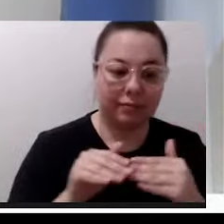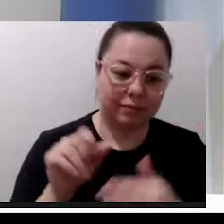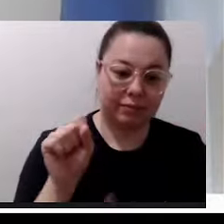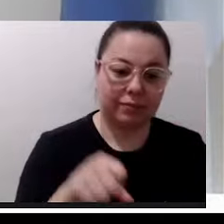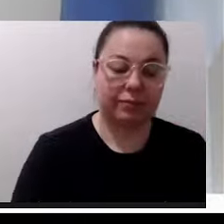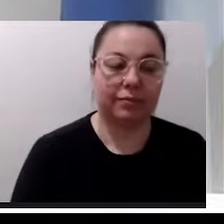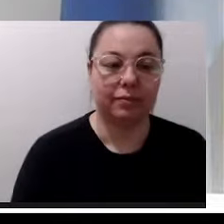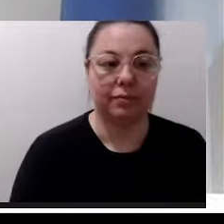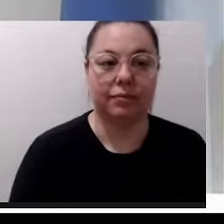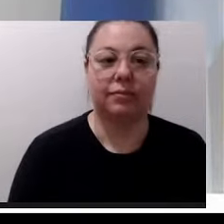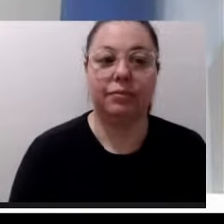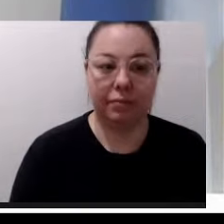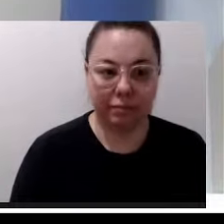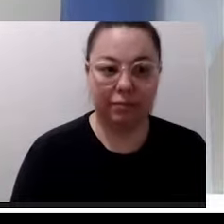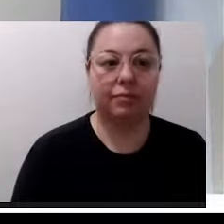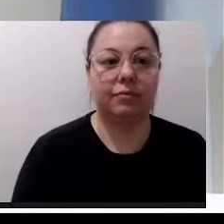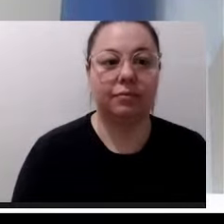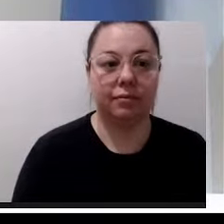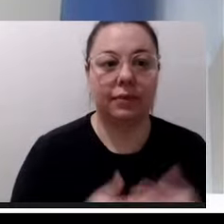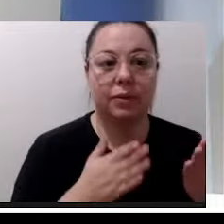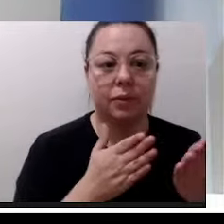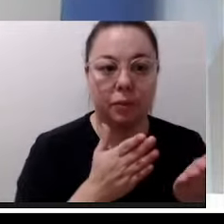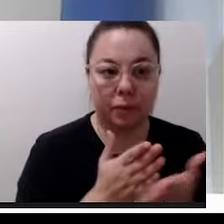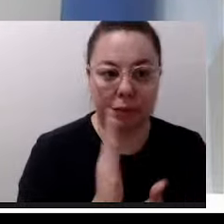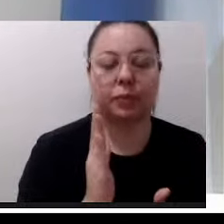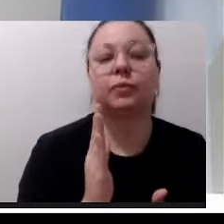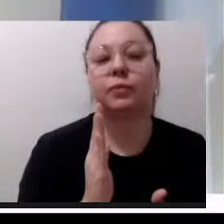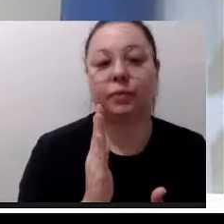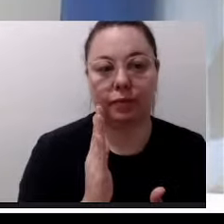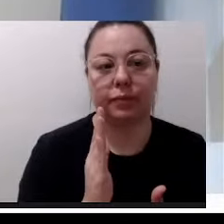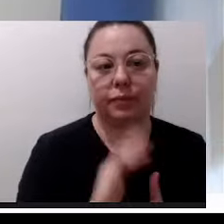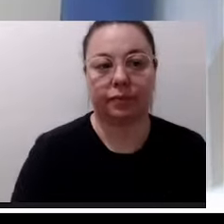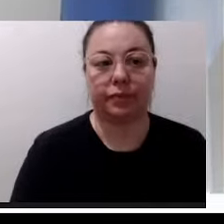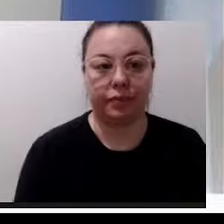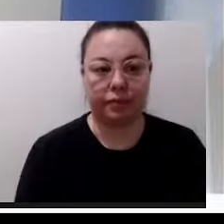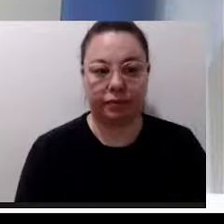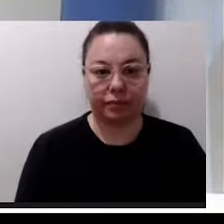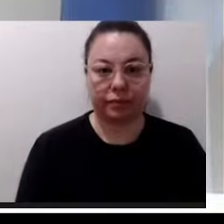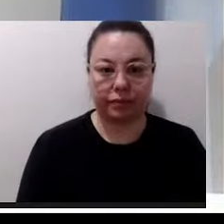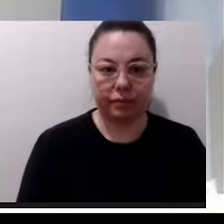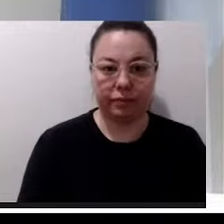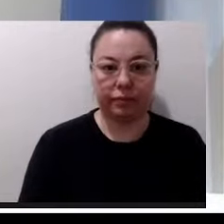declaro as atas devidamente aprovadas.